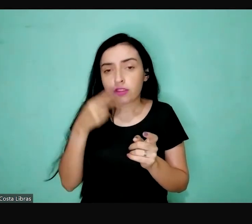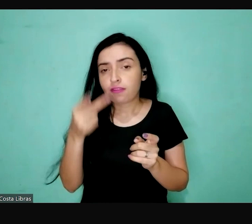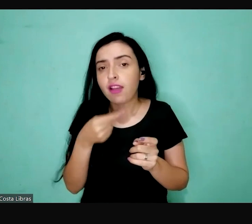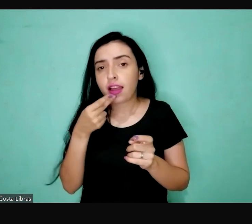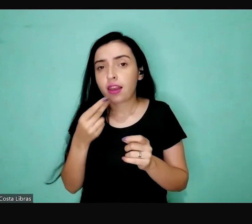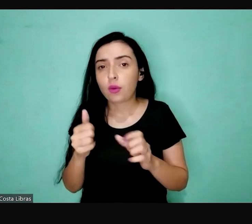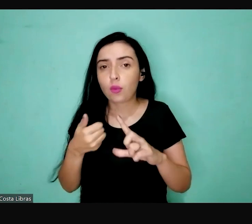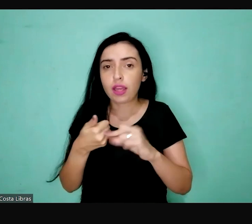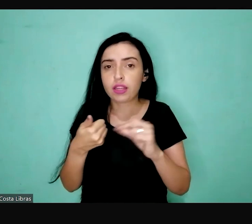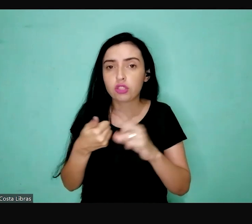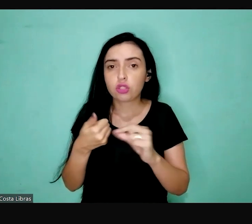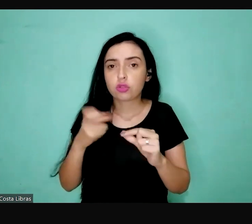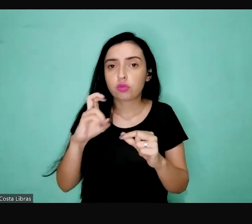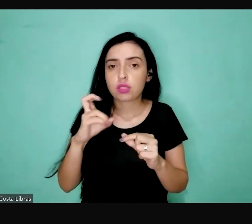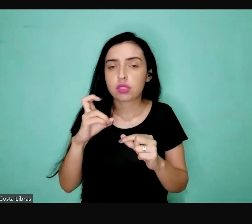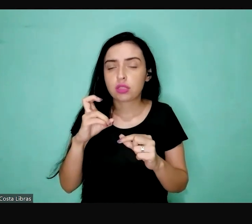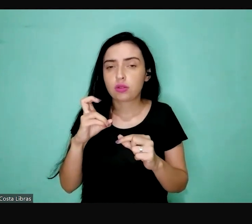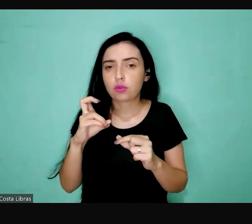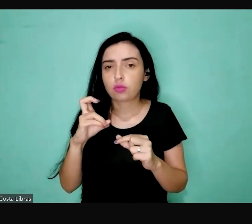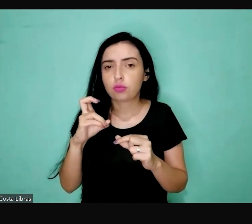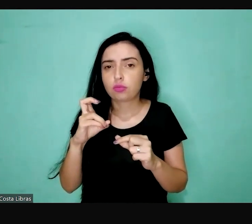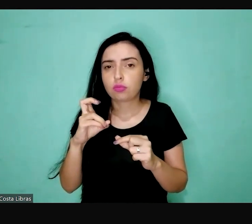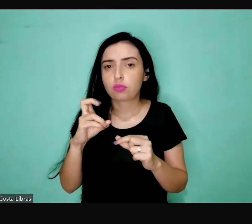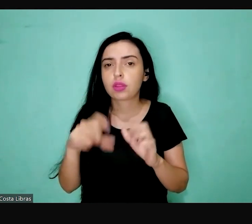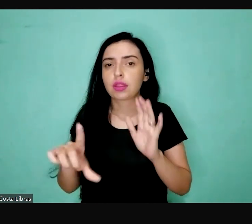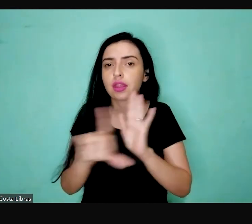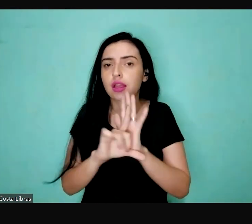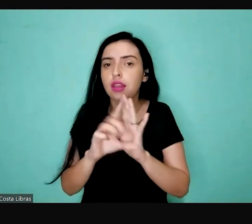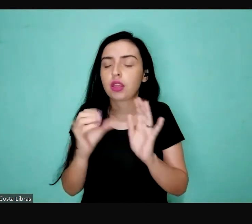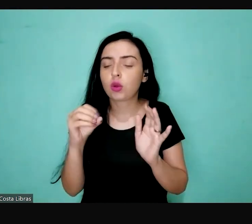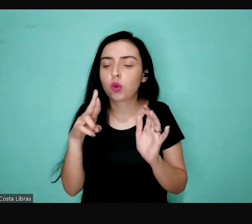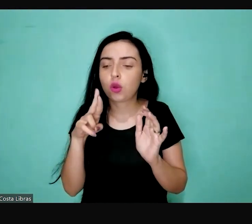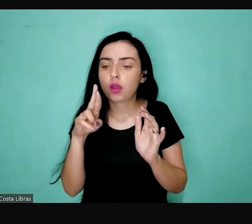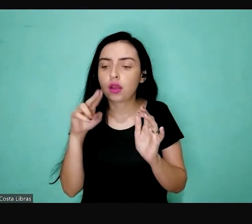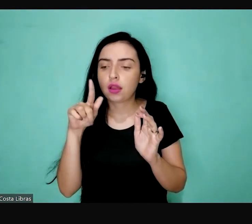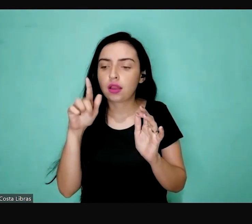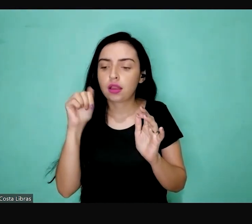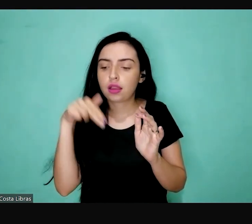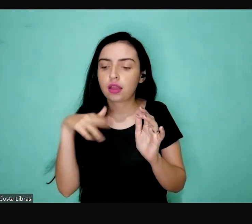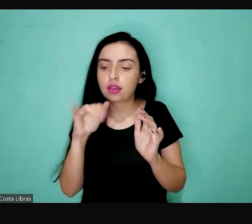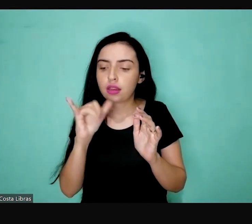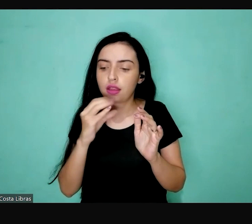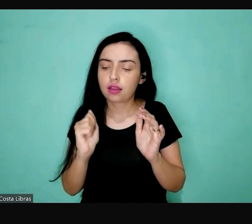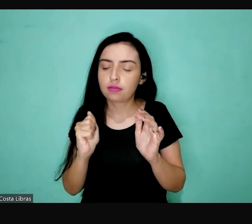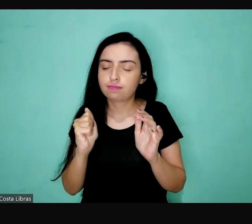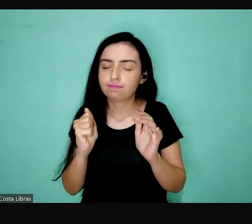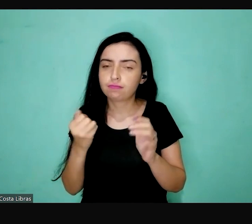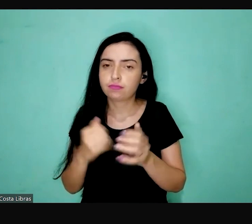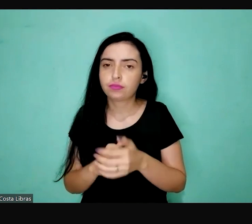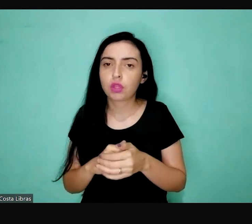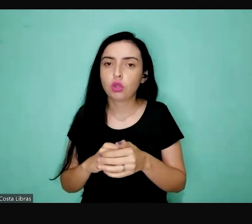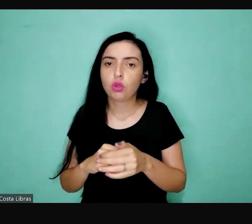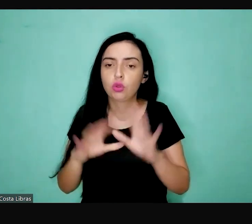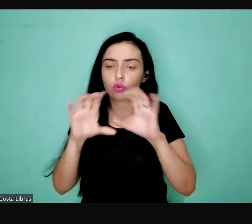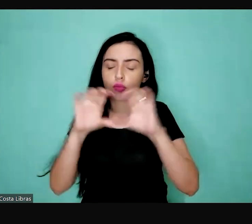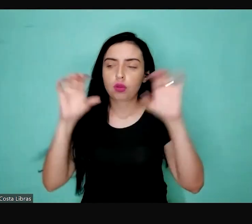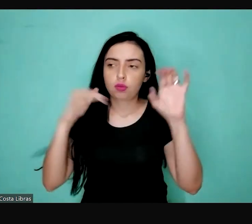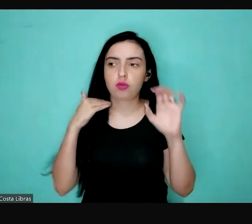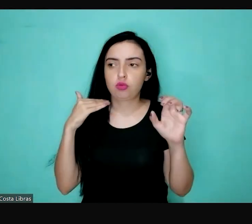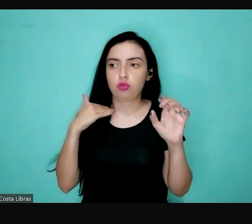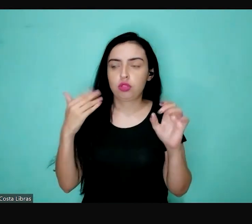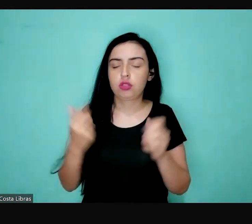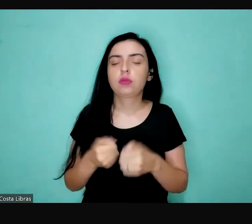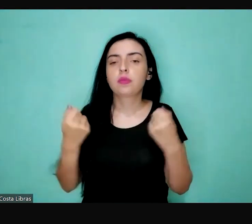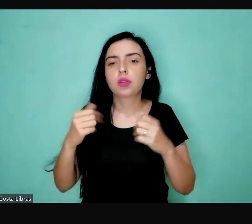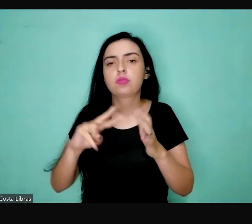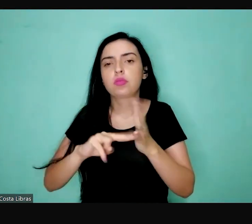artigo 5 dessa Lei Orgânica do Poder Judiciário, de que devem